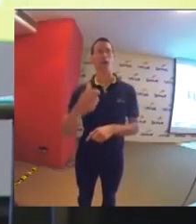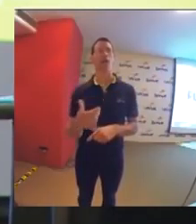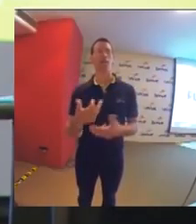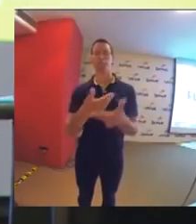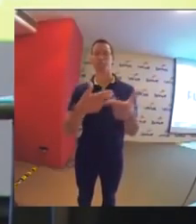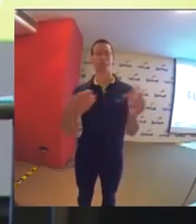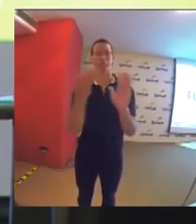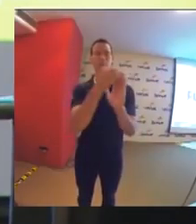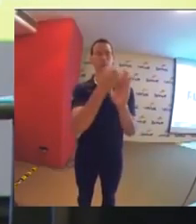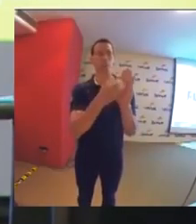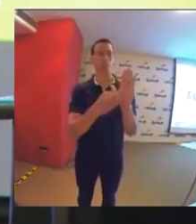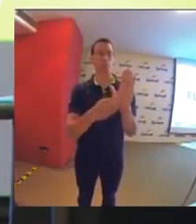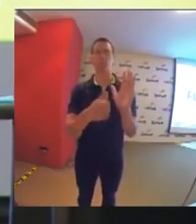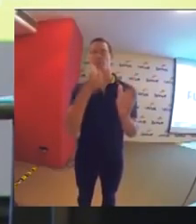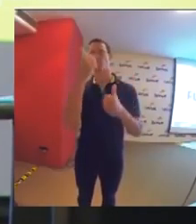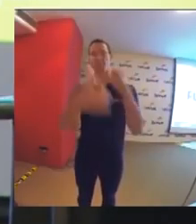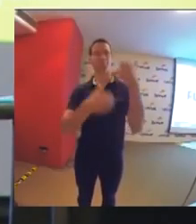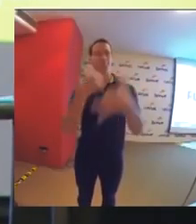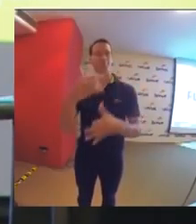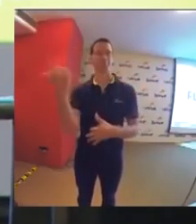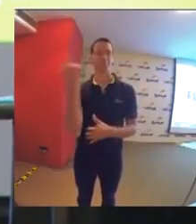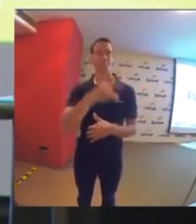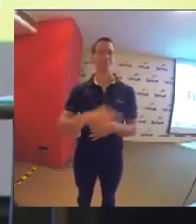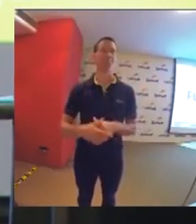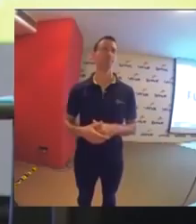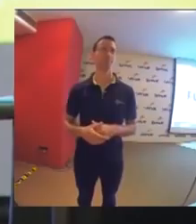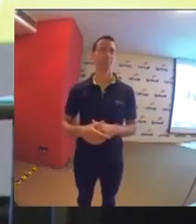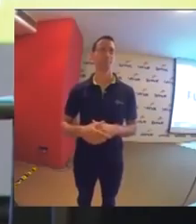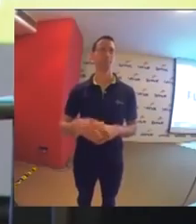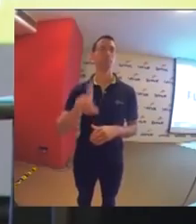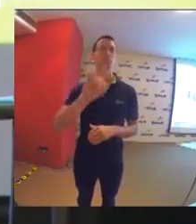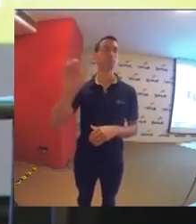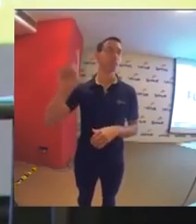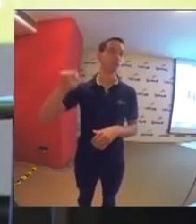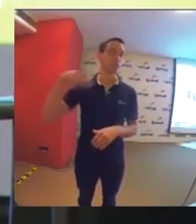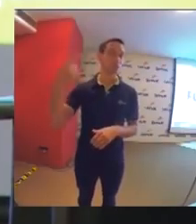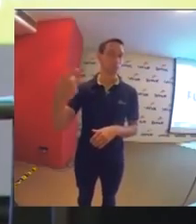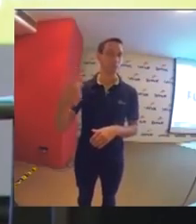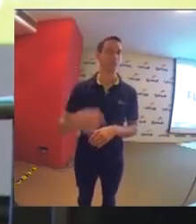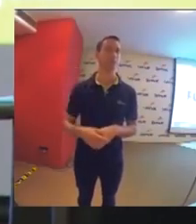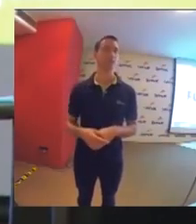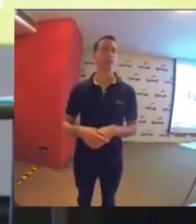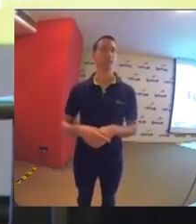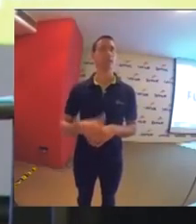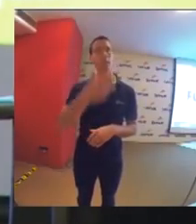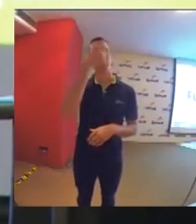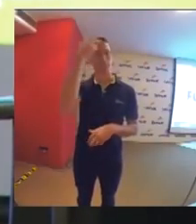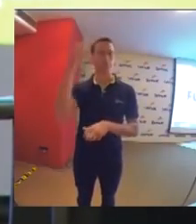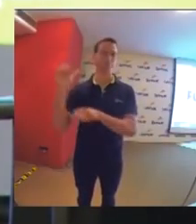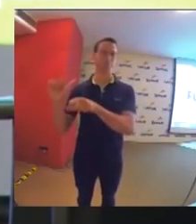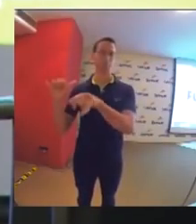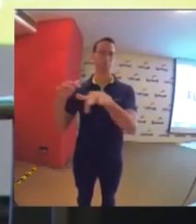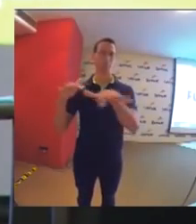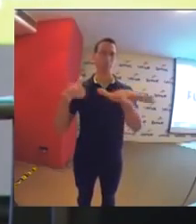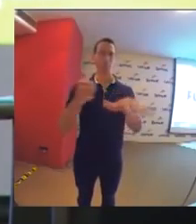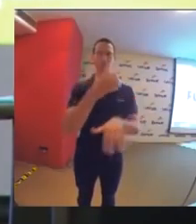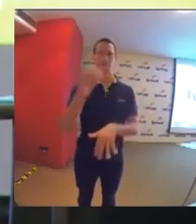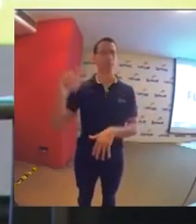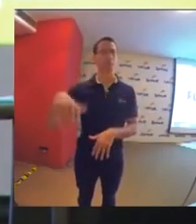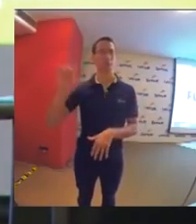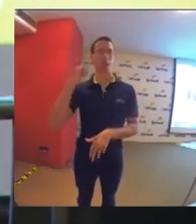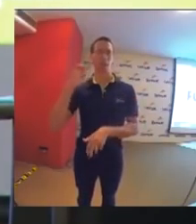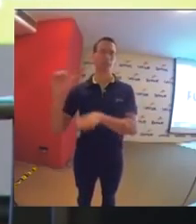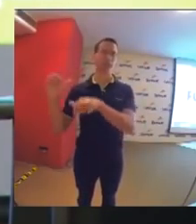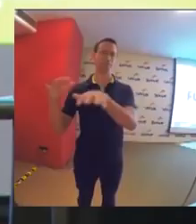explicamos. Dia seguinte, centenas de jovens à volta do viveiro. E os 7